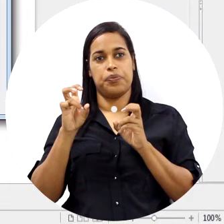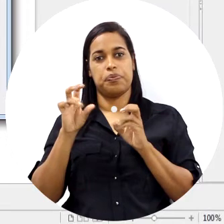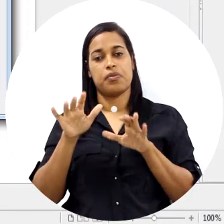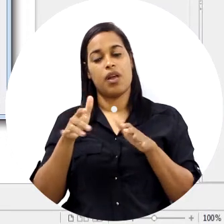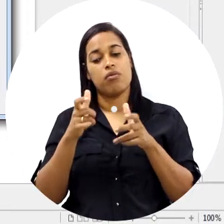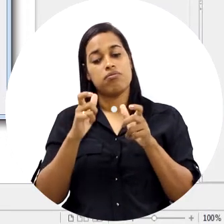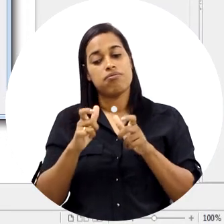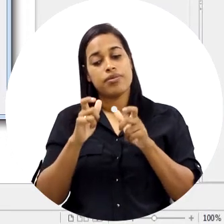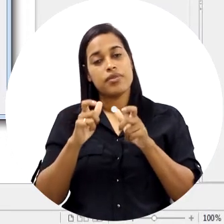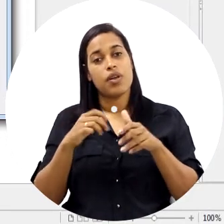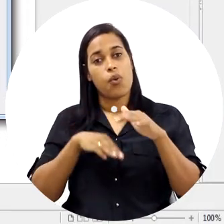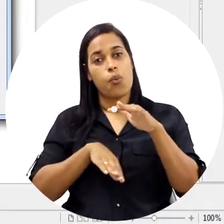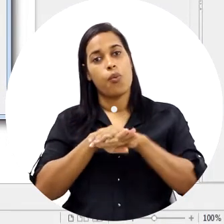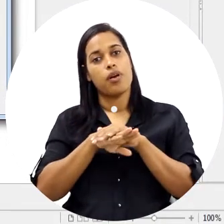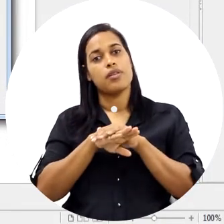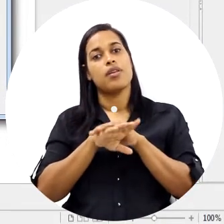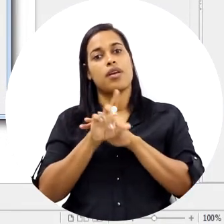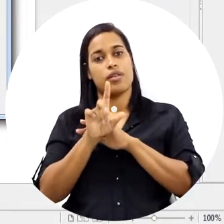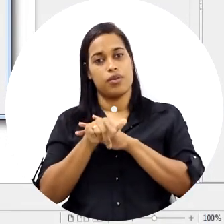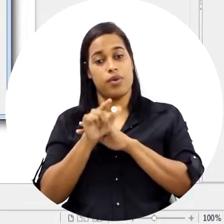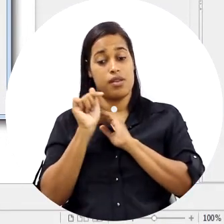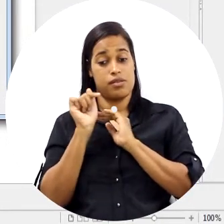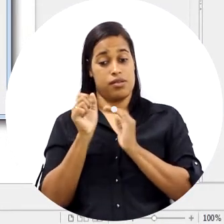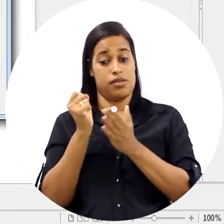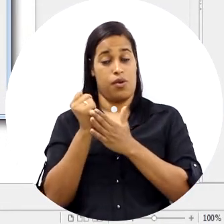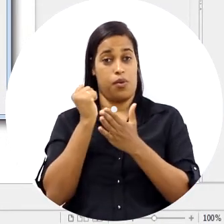onde vai ser armazenado